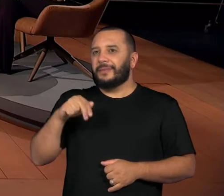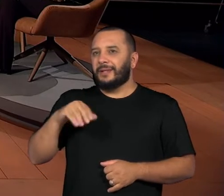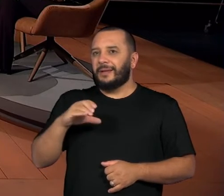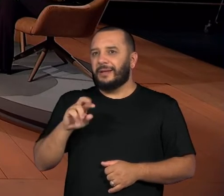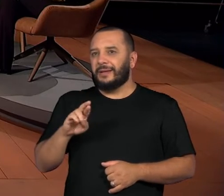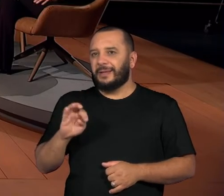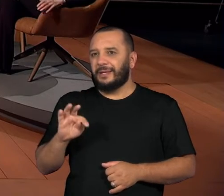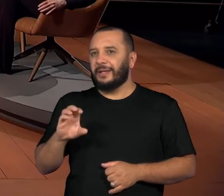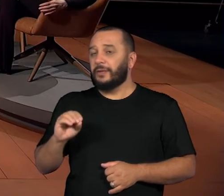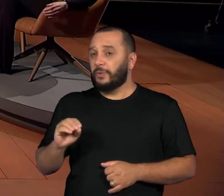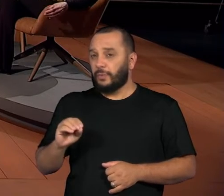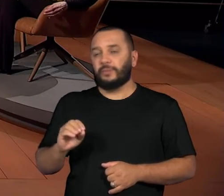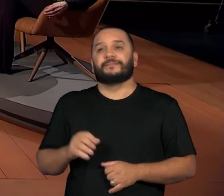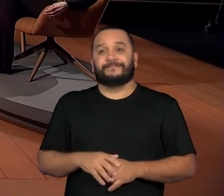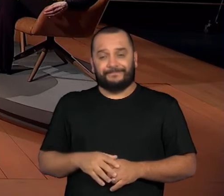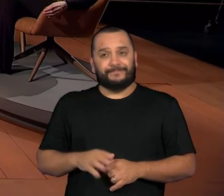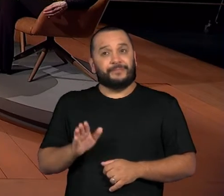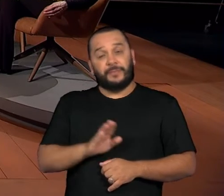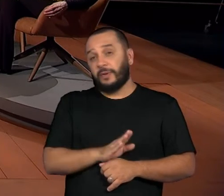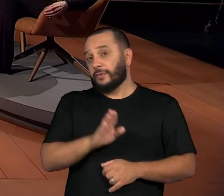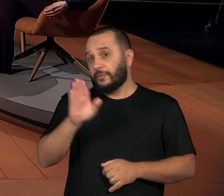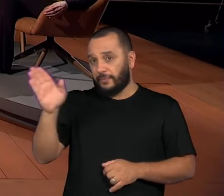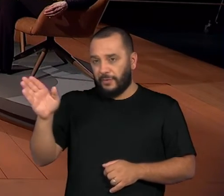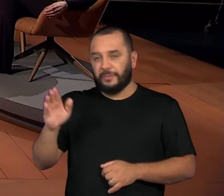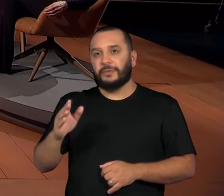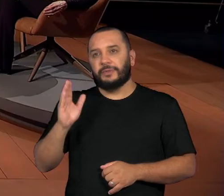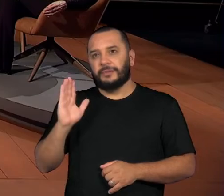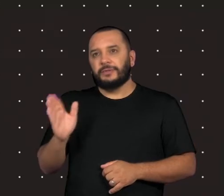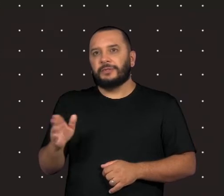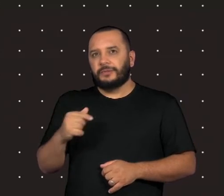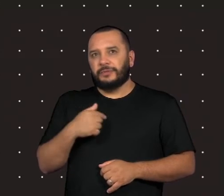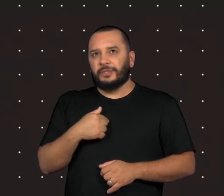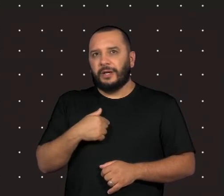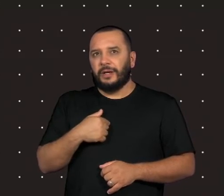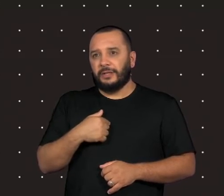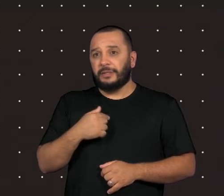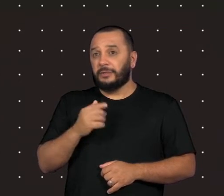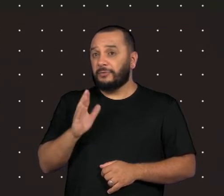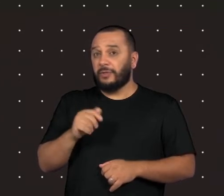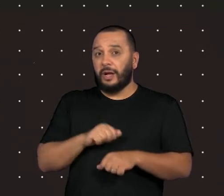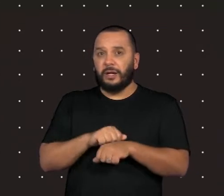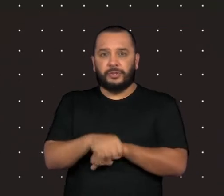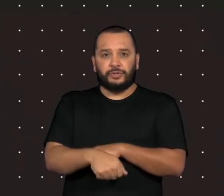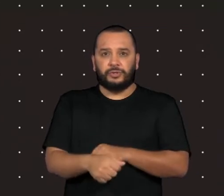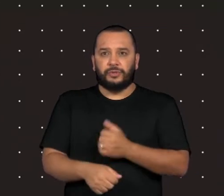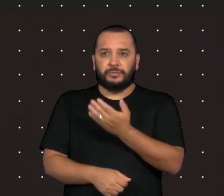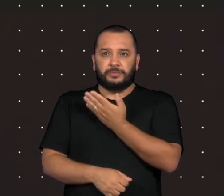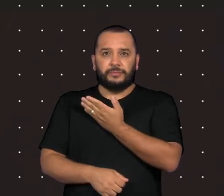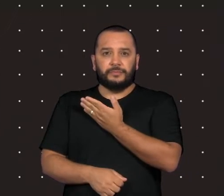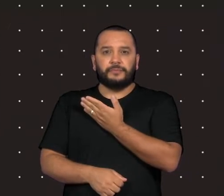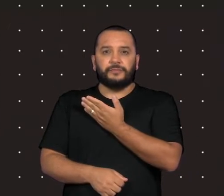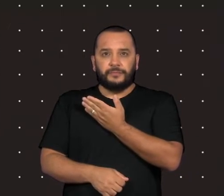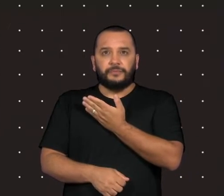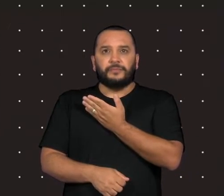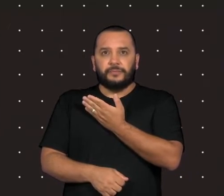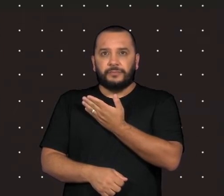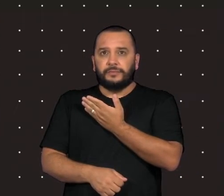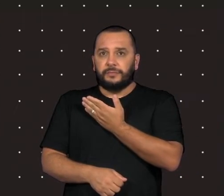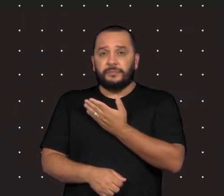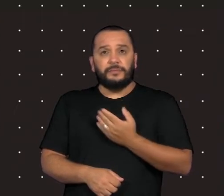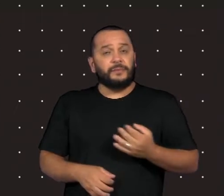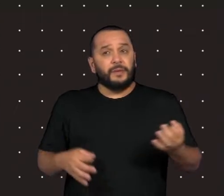para o cabeleireiro para fazer... E que tiraram o cabelo dele, fizeram aquela... Ele